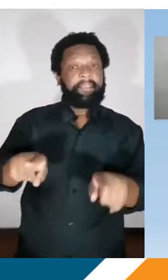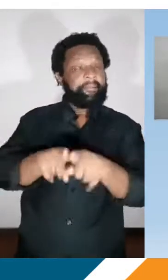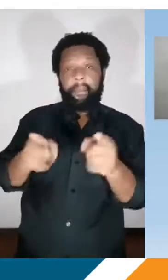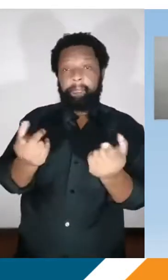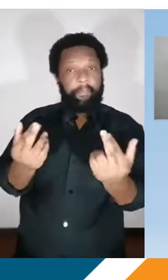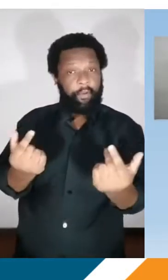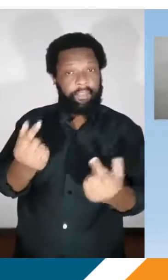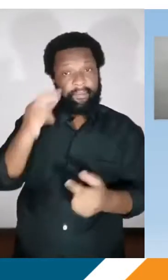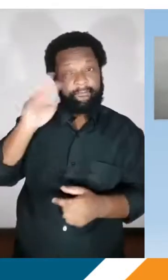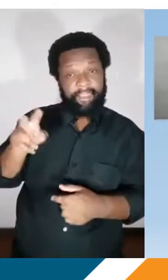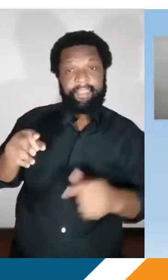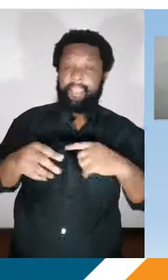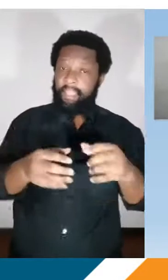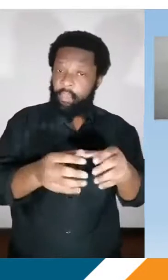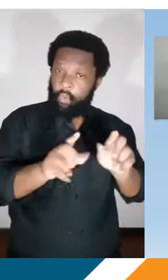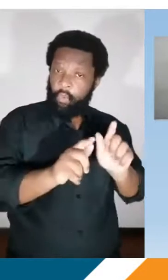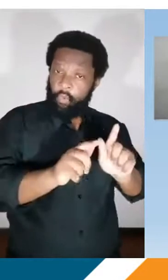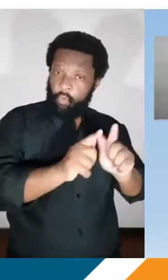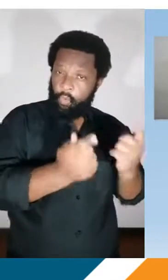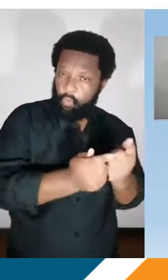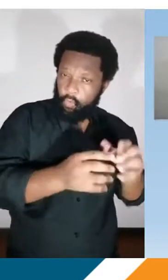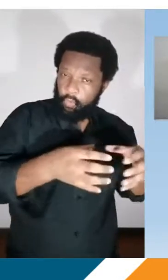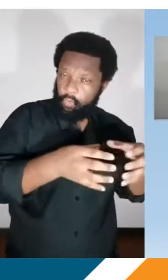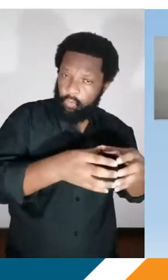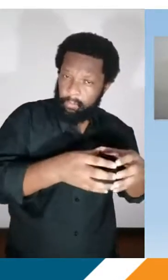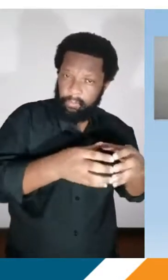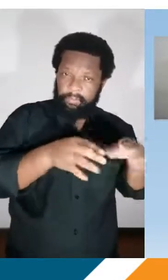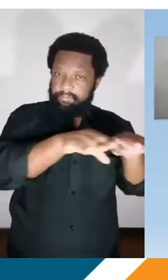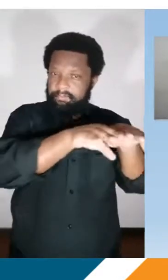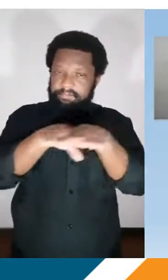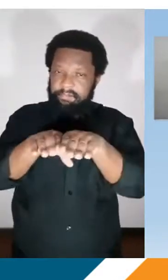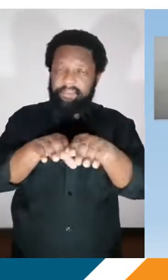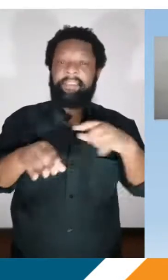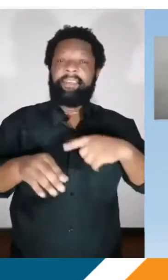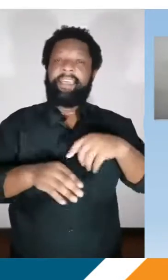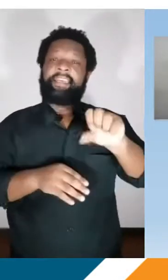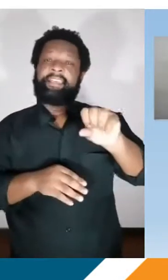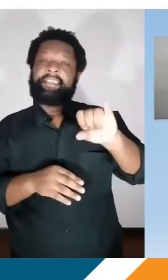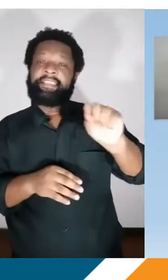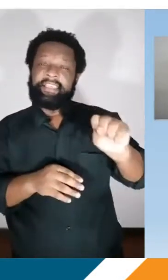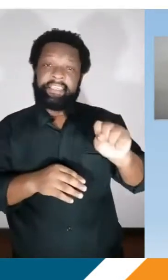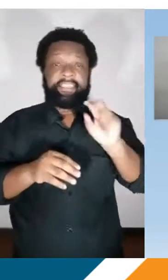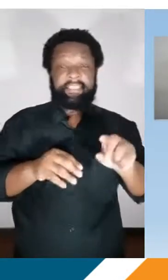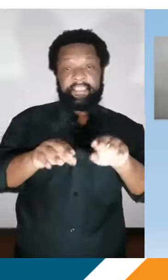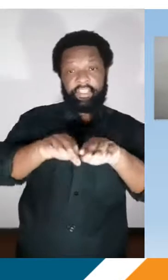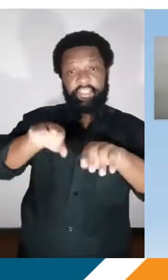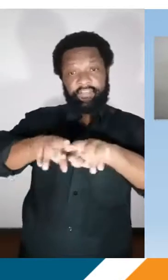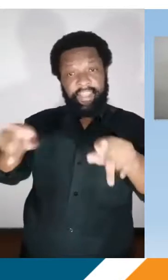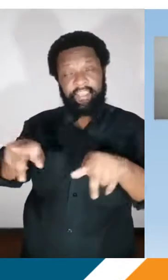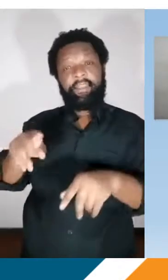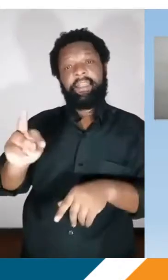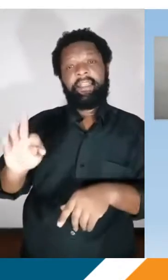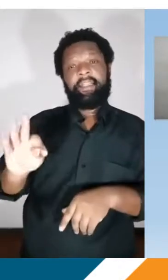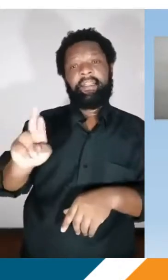Aqui embaixo é o mesmo princípio. Repara que quando eu tenho grupos no mesmo Mesmo plano vai ser cis. Se vão estar em planos opostos,